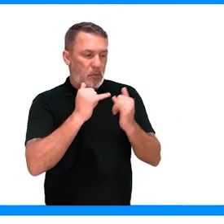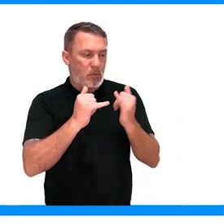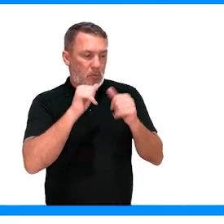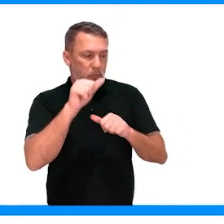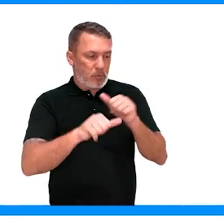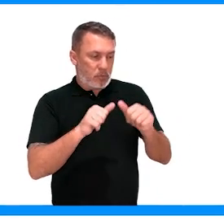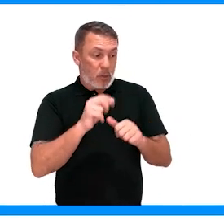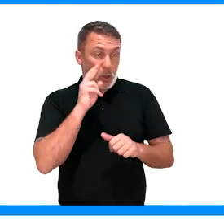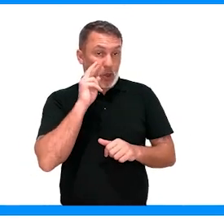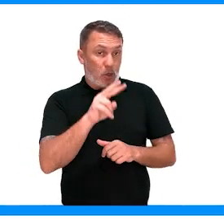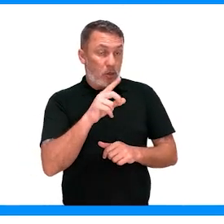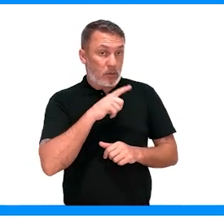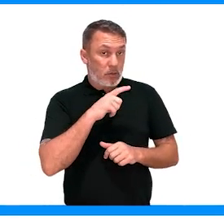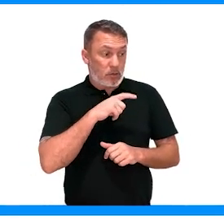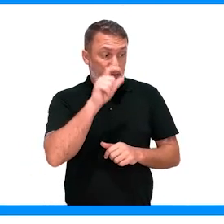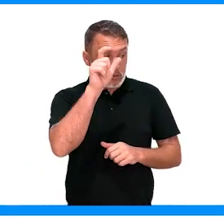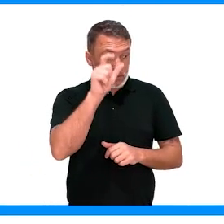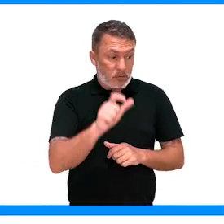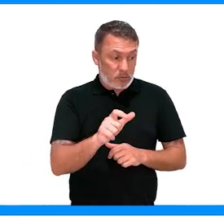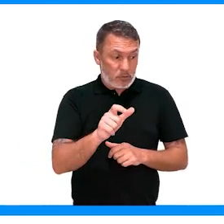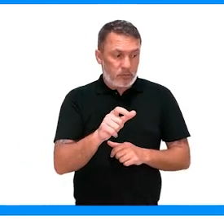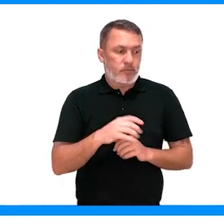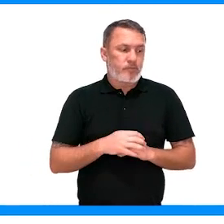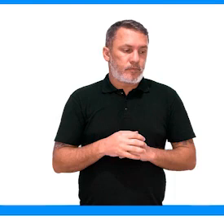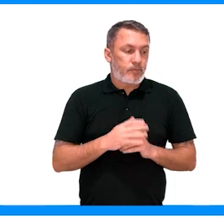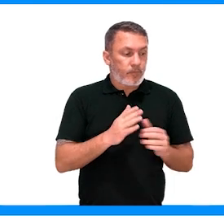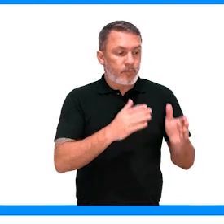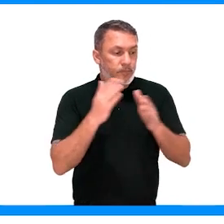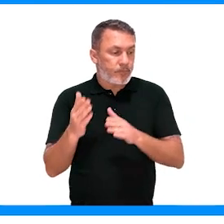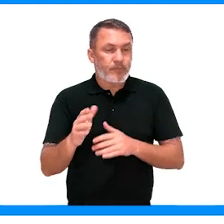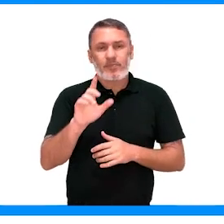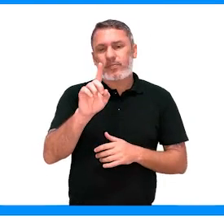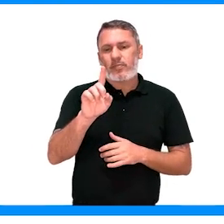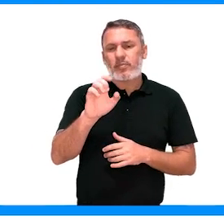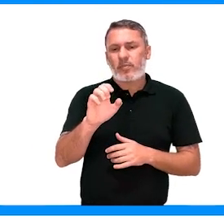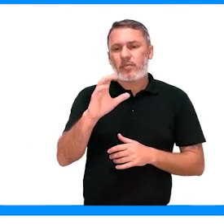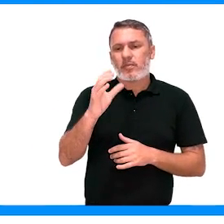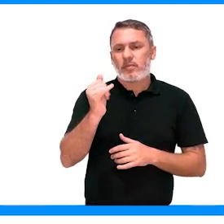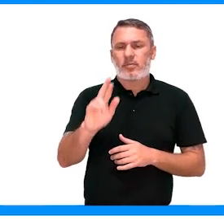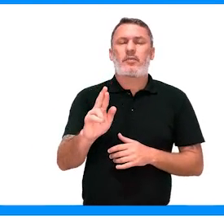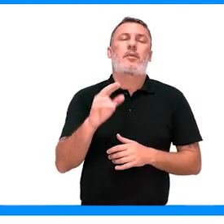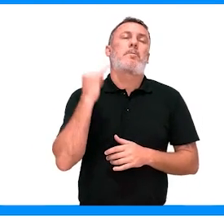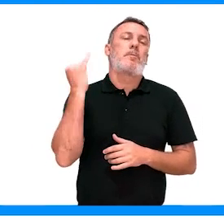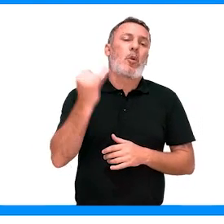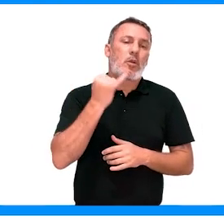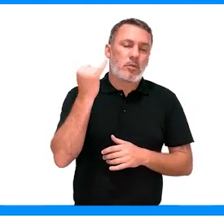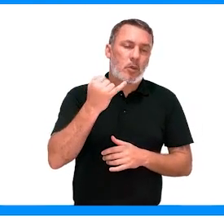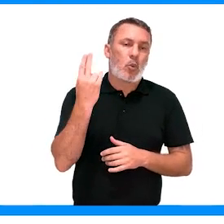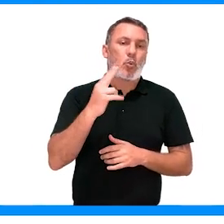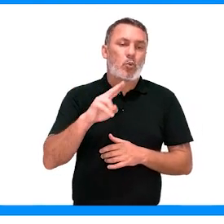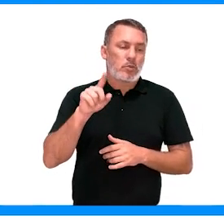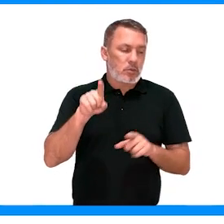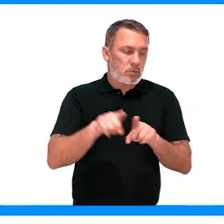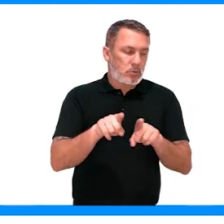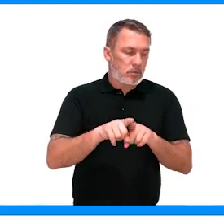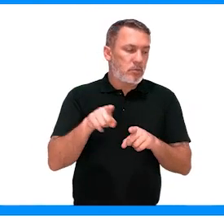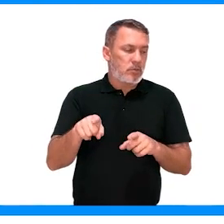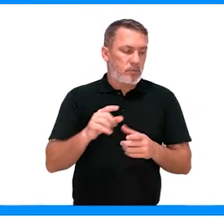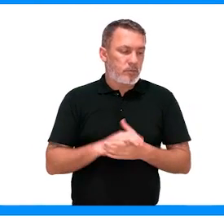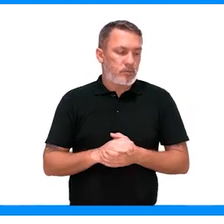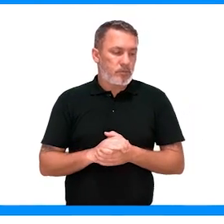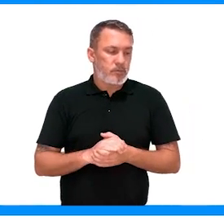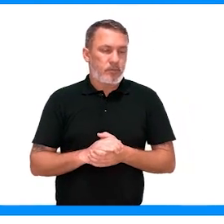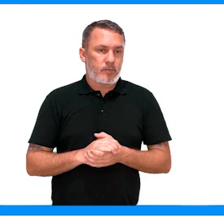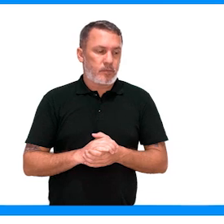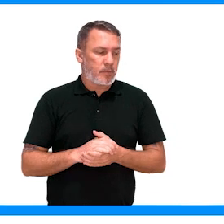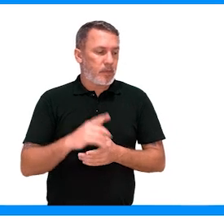e riem. Observem, nosotros e vosotros, volta para o normal. O verbo decir, muito importante também, porque a gente usa